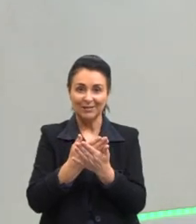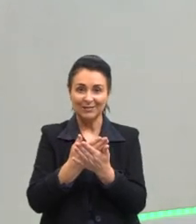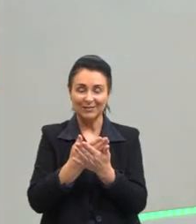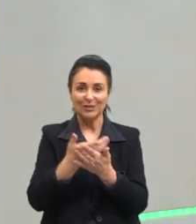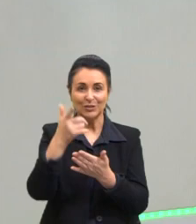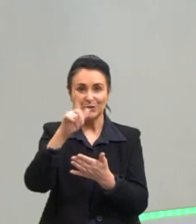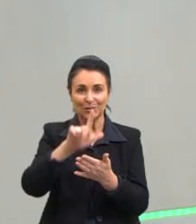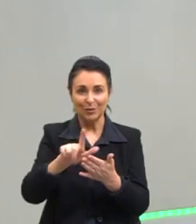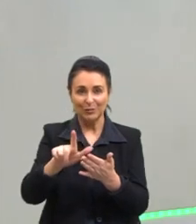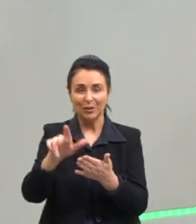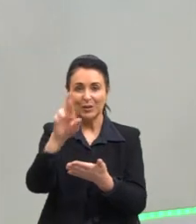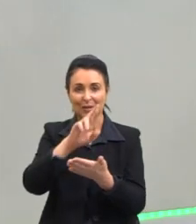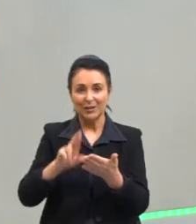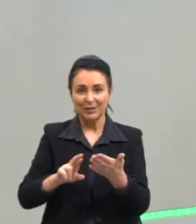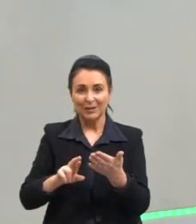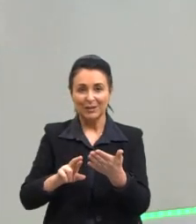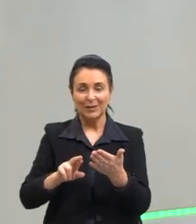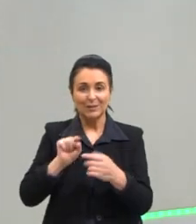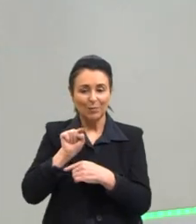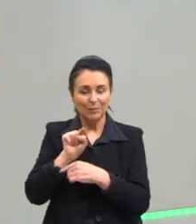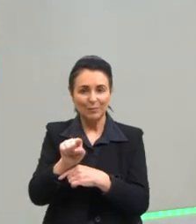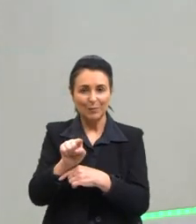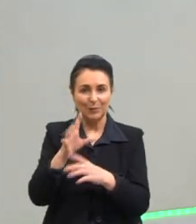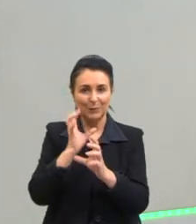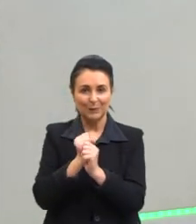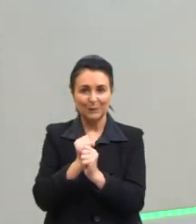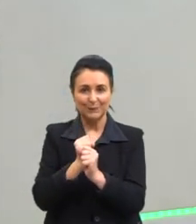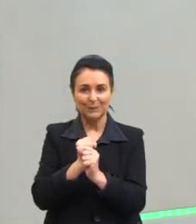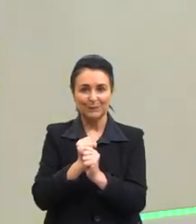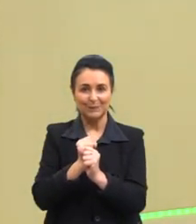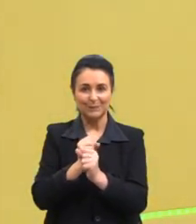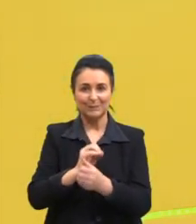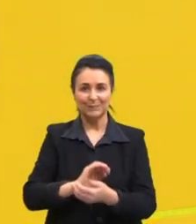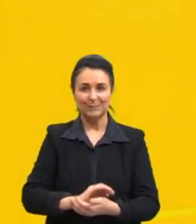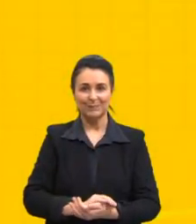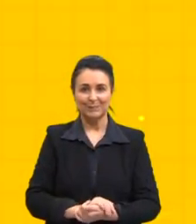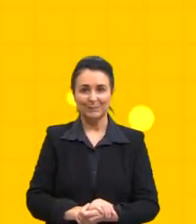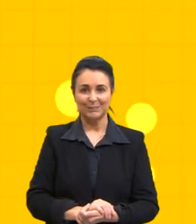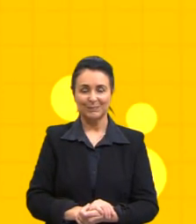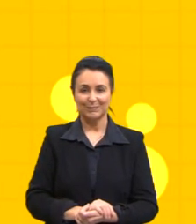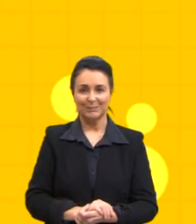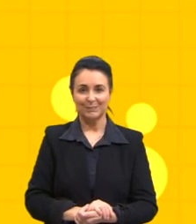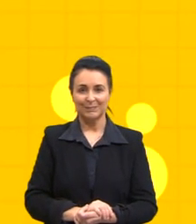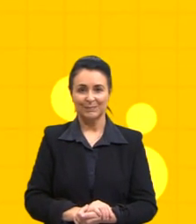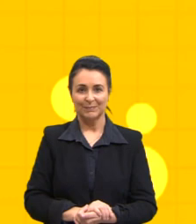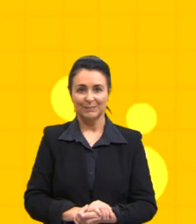gente redação nota 1.000 É isso aí Tchau tchau E aí